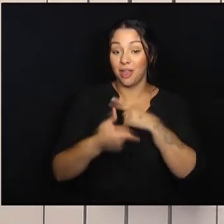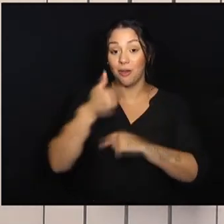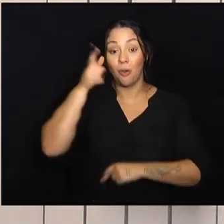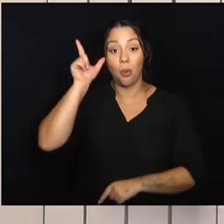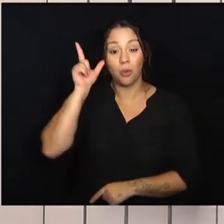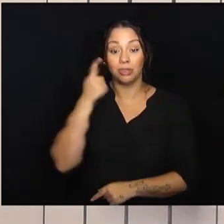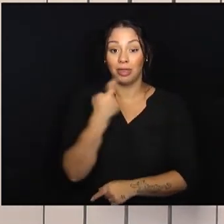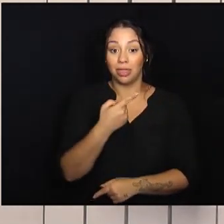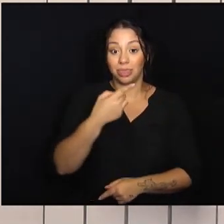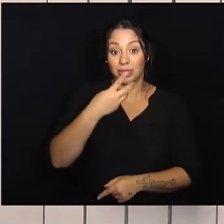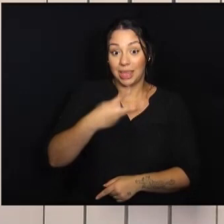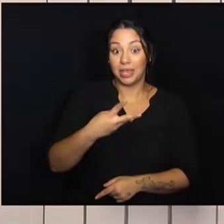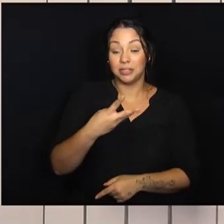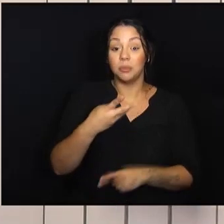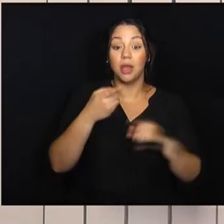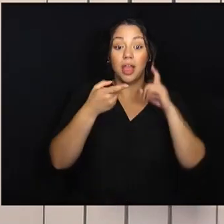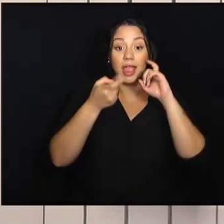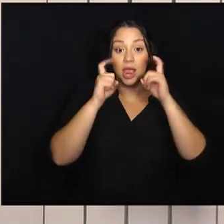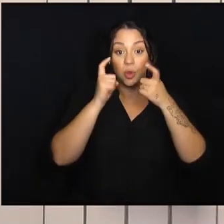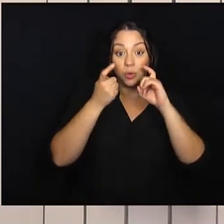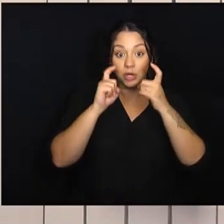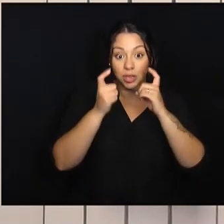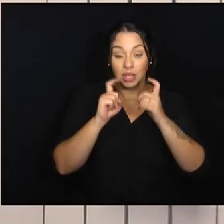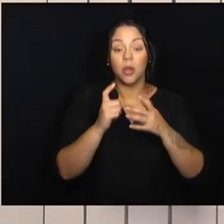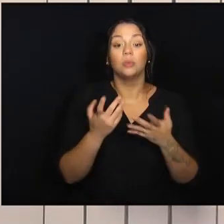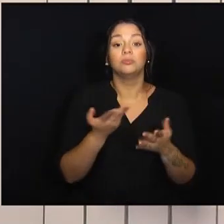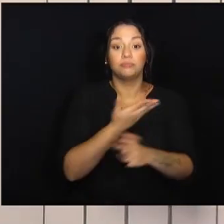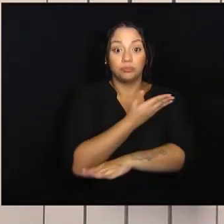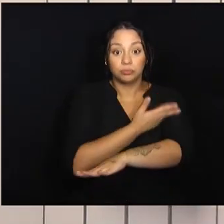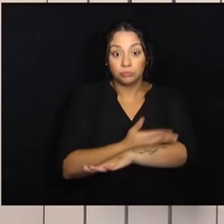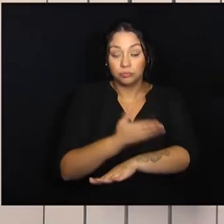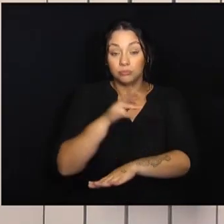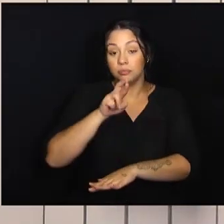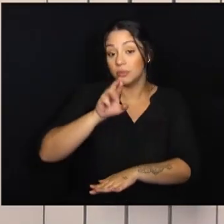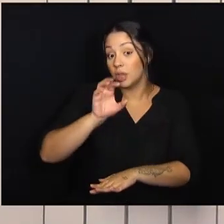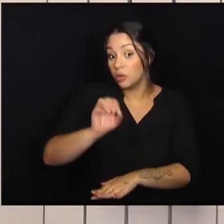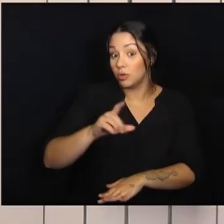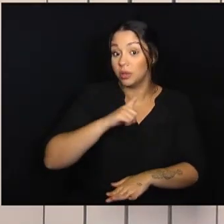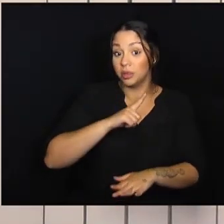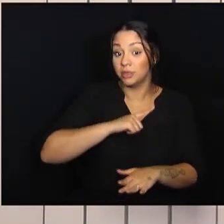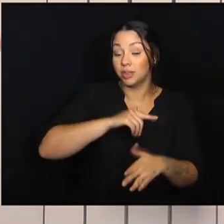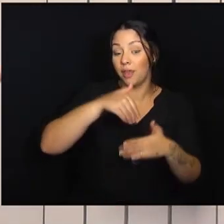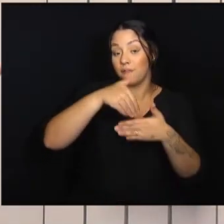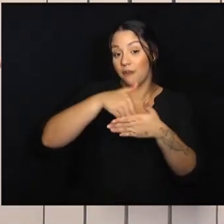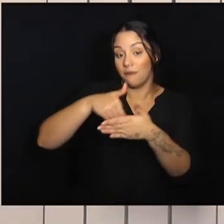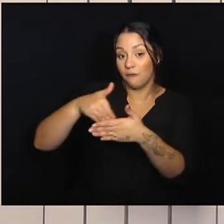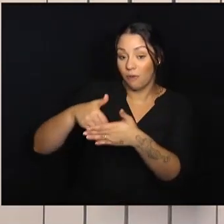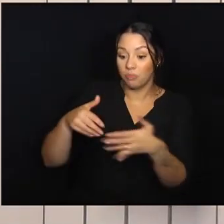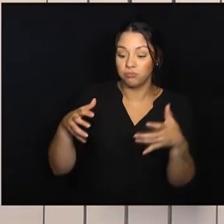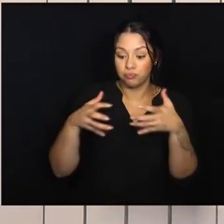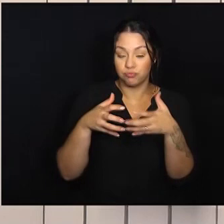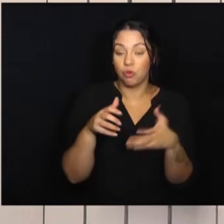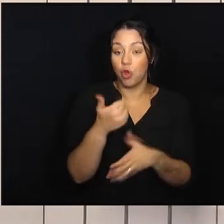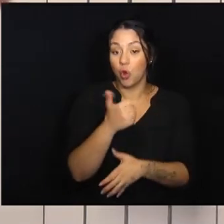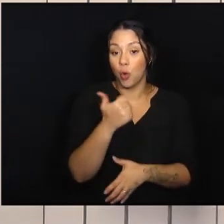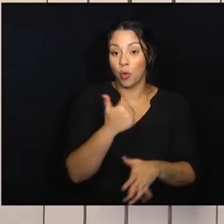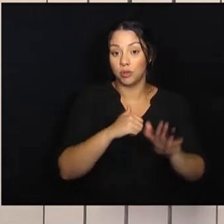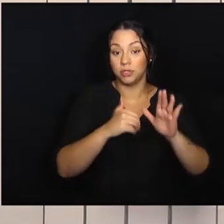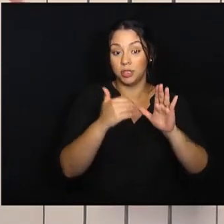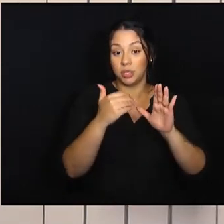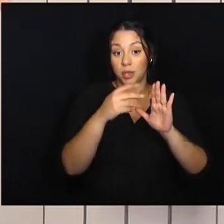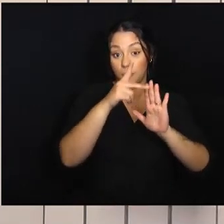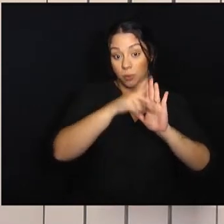reunião ordinária. Os vereadores se reuniram para discutir e votar 11 projetos. Entre eles, os